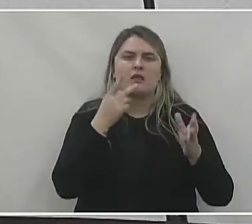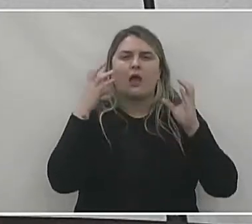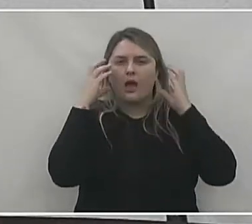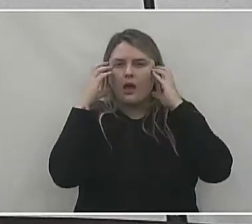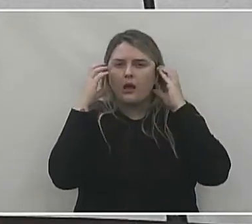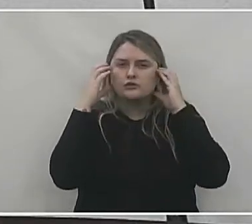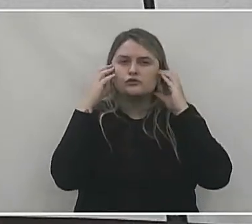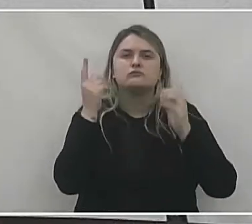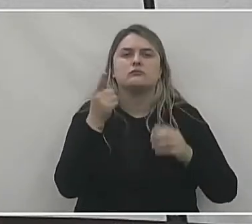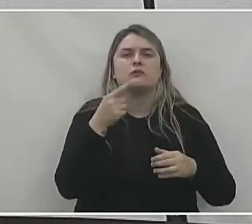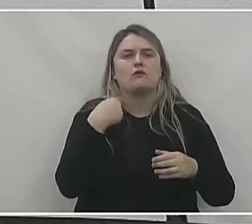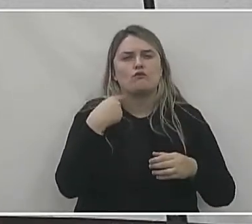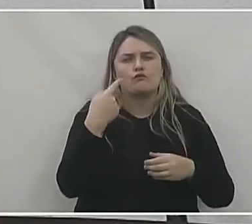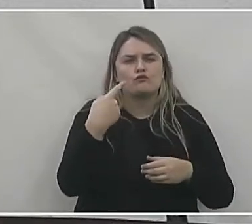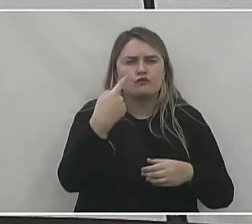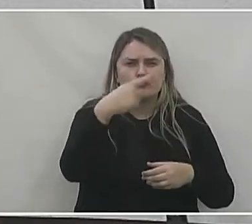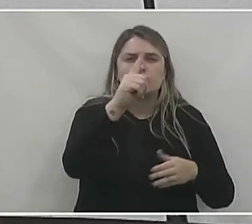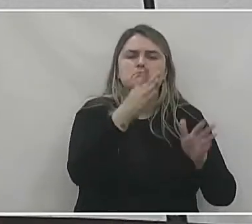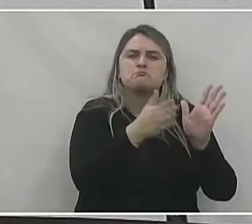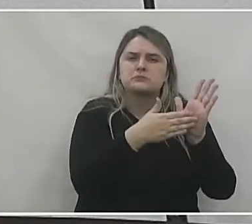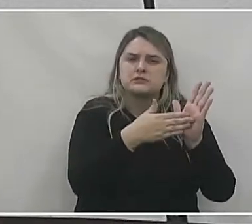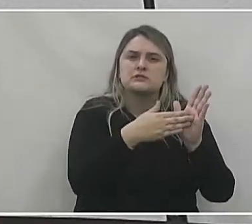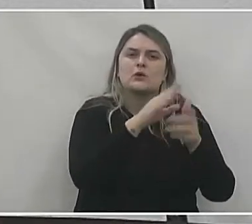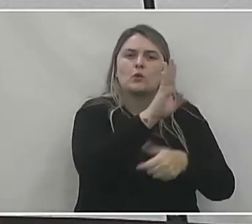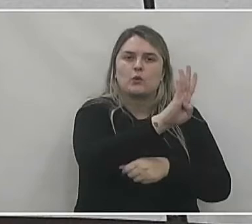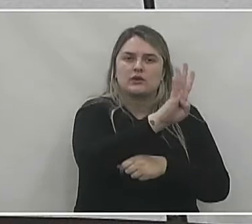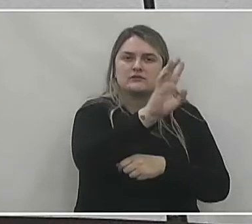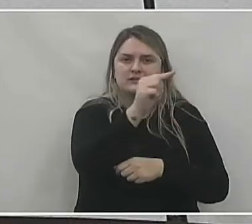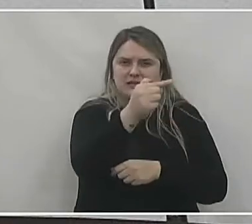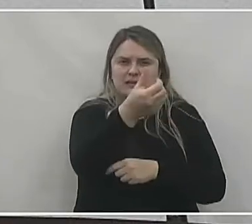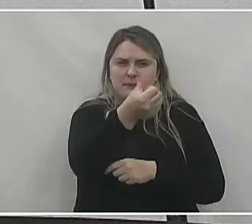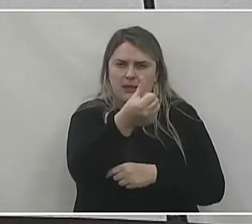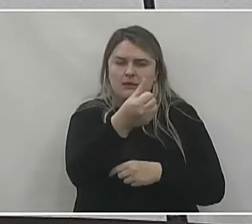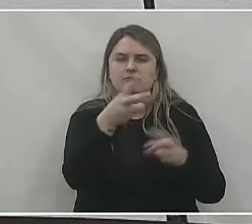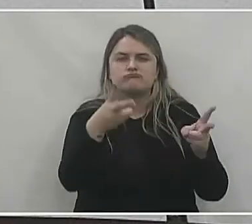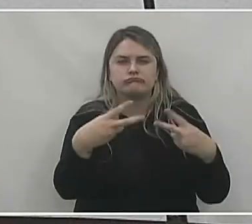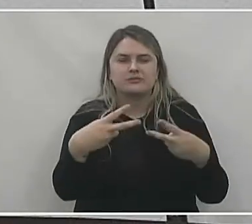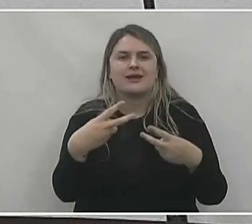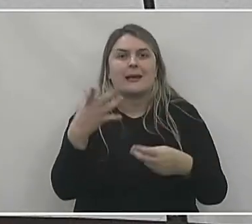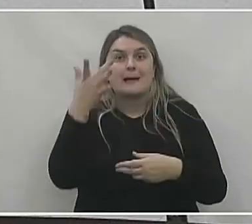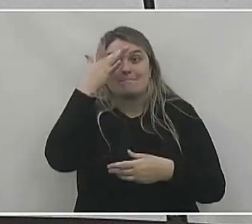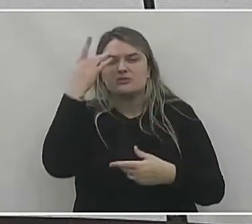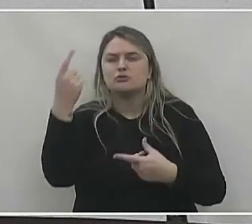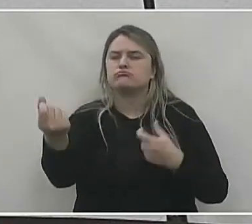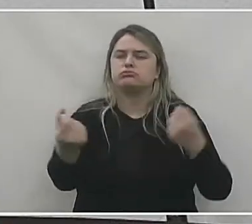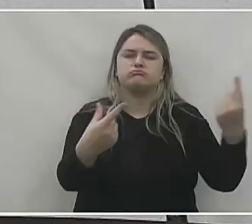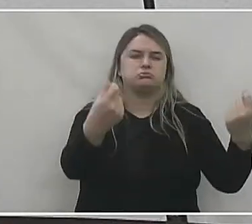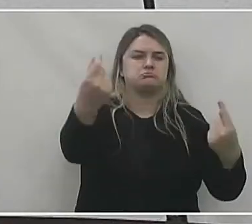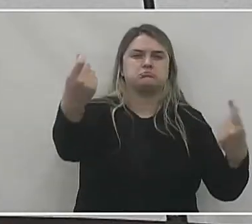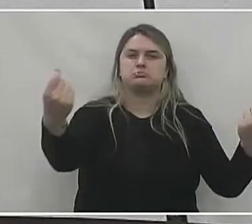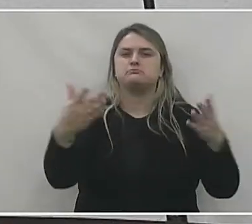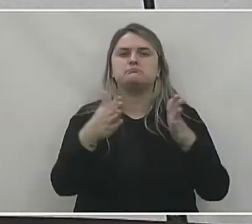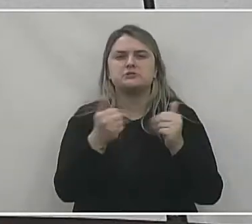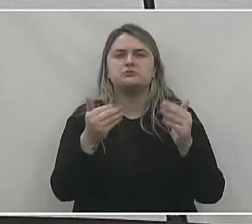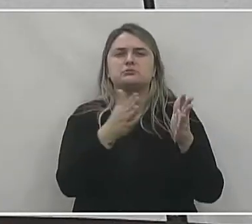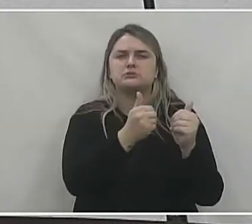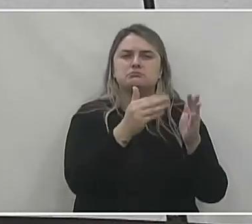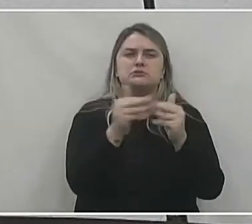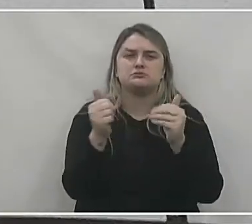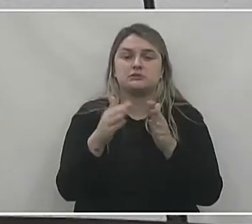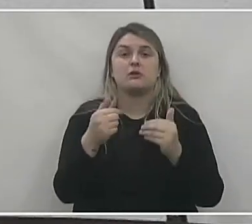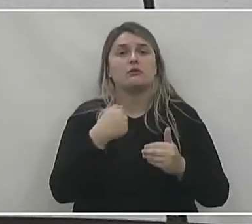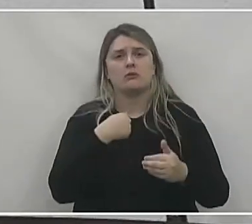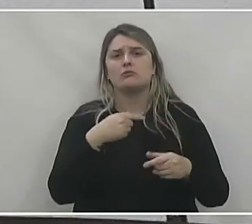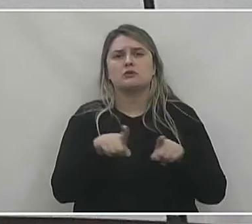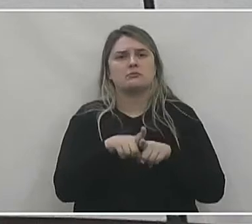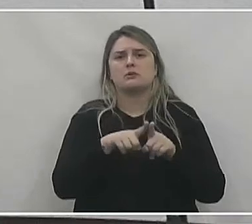rádios, que eu tinha ido reivindicar a recuperação da 476, aí começou a pipocar as reivindicações, que